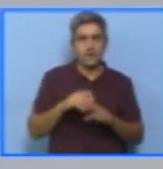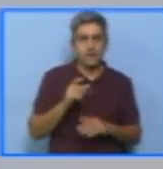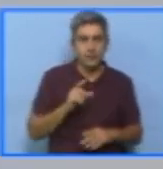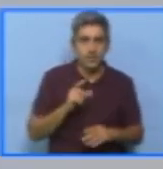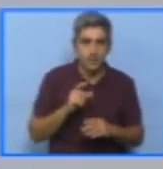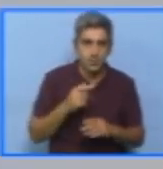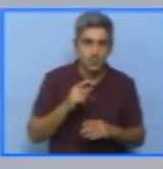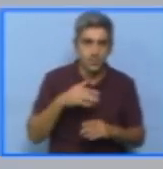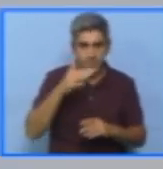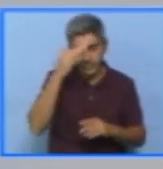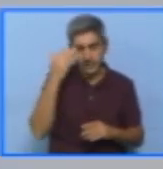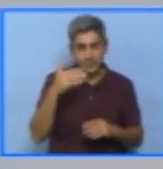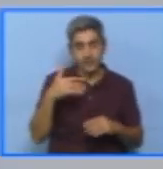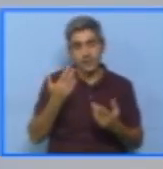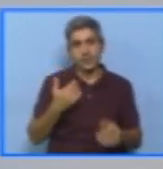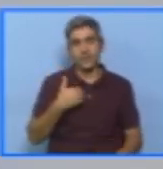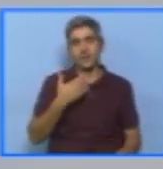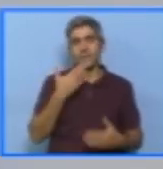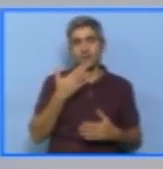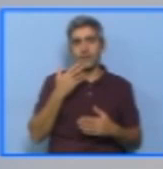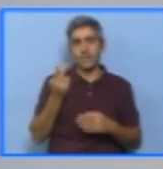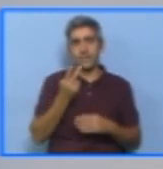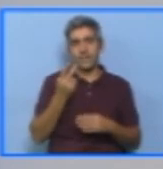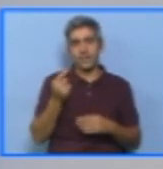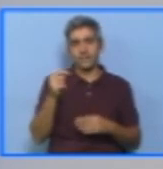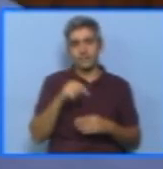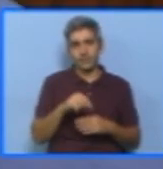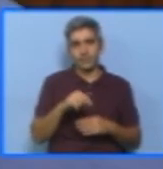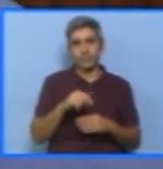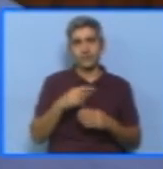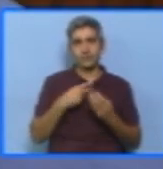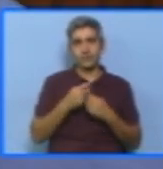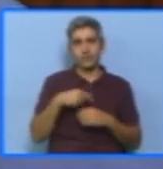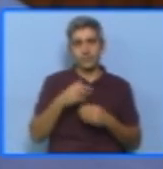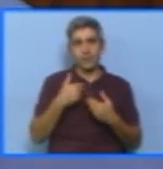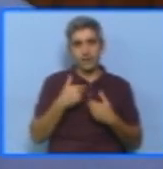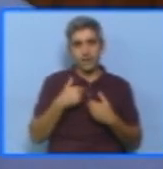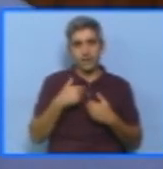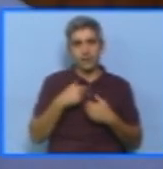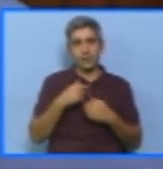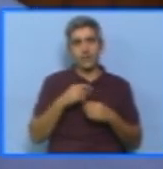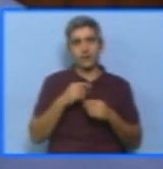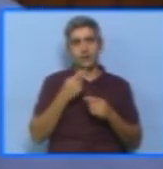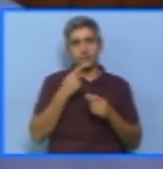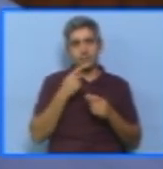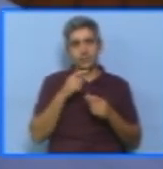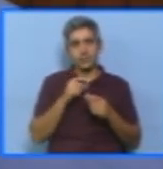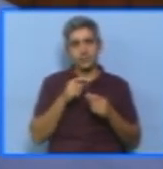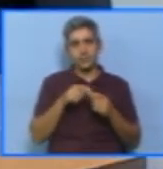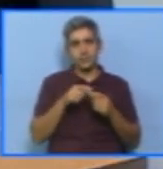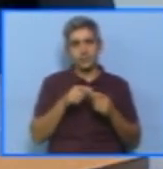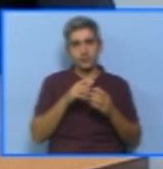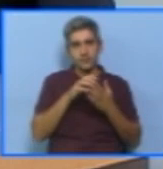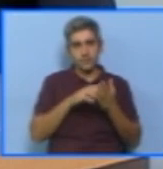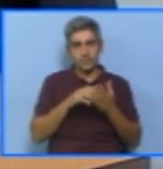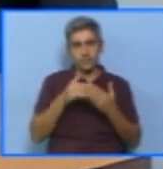sei. Exatamente. Eu agradeço a ambos o facto de terem estado aqui connosco e nos terem ajudado a penetrar também na densidade